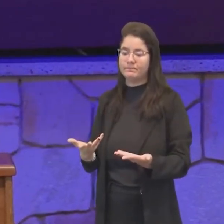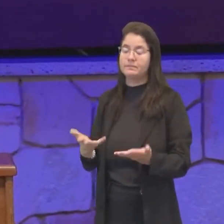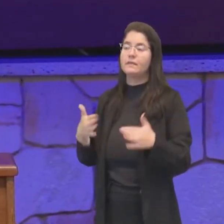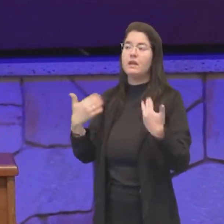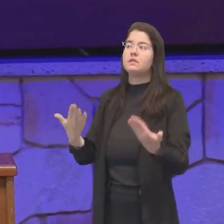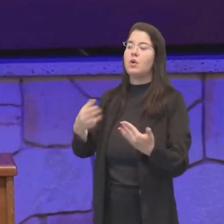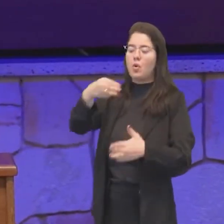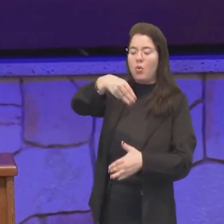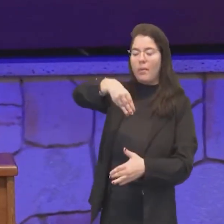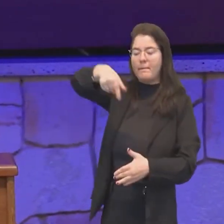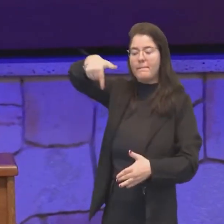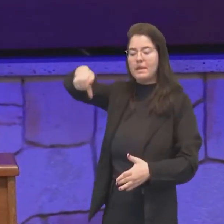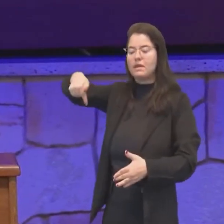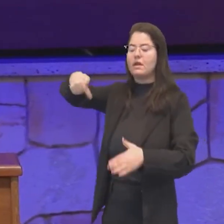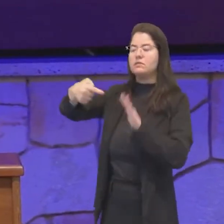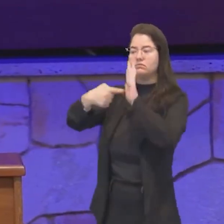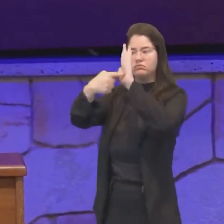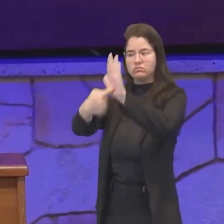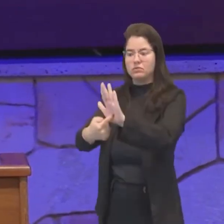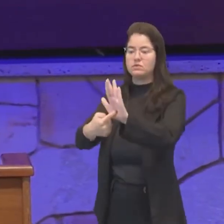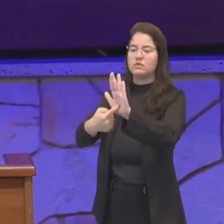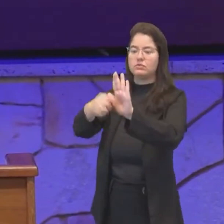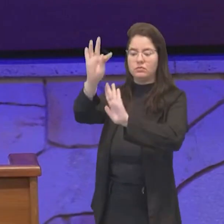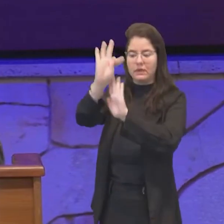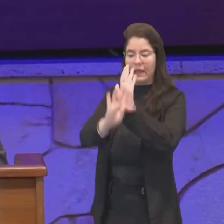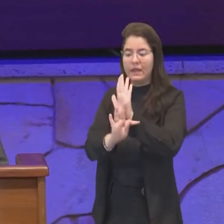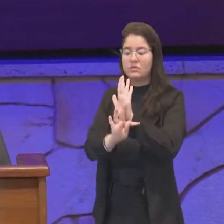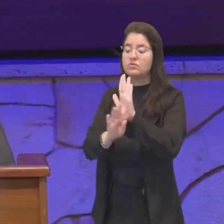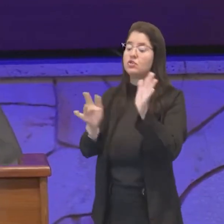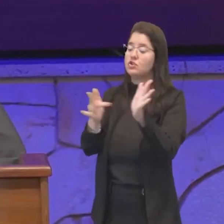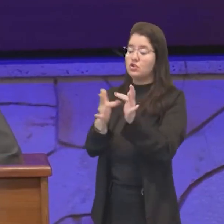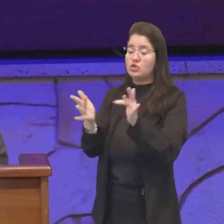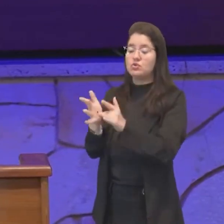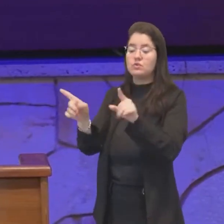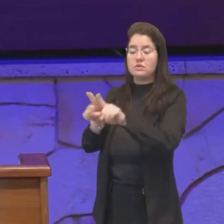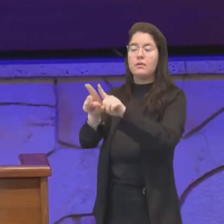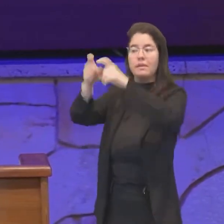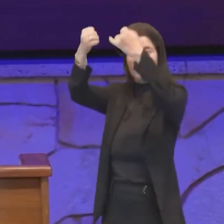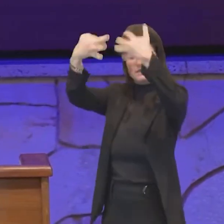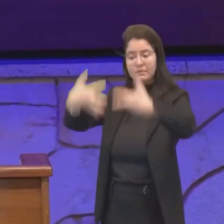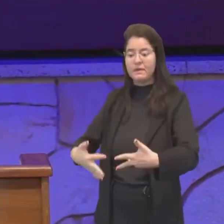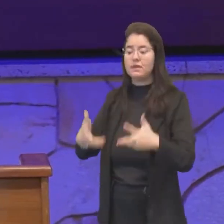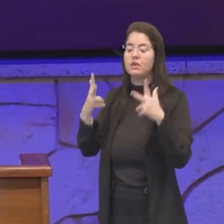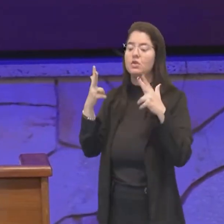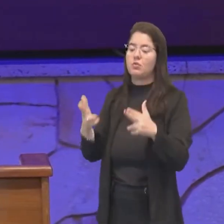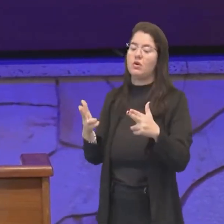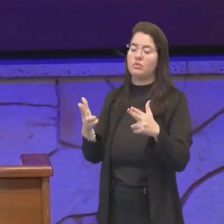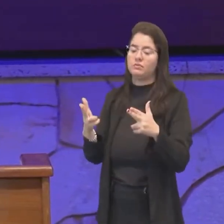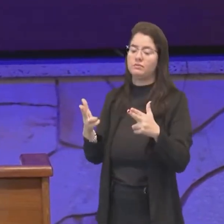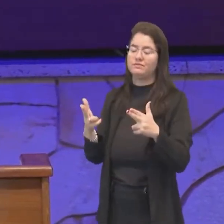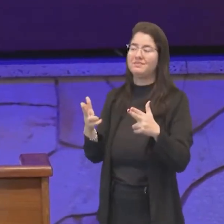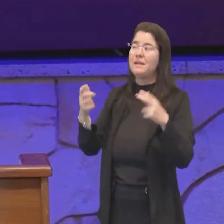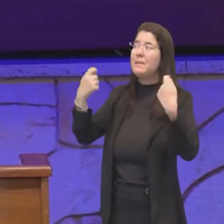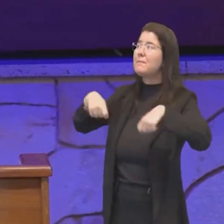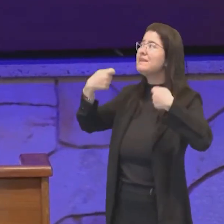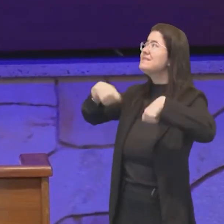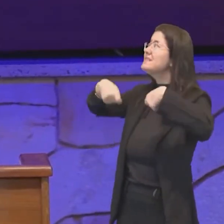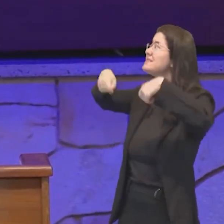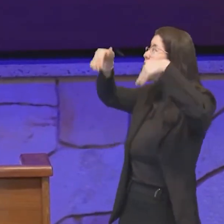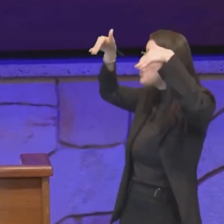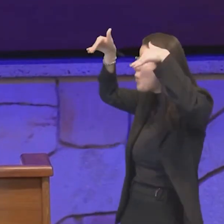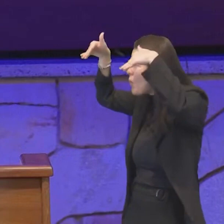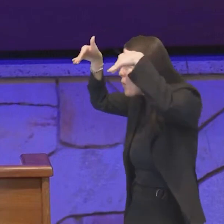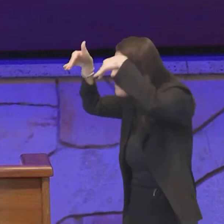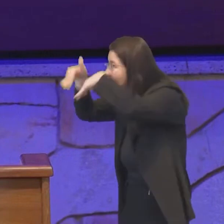que Miqueias está nos apresentando e que Jesus também corrobora com este sentido, e andar humildemente na presença do Senhor. E